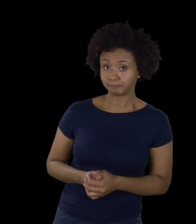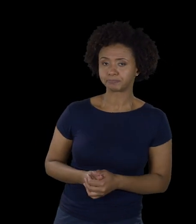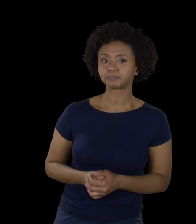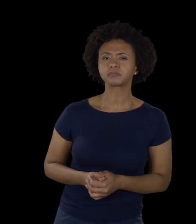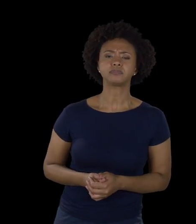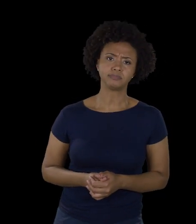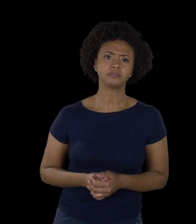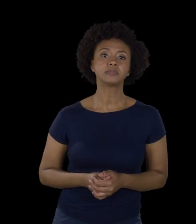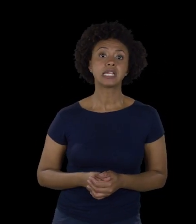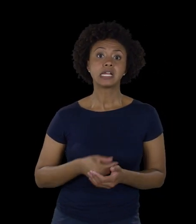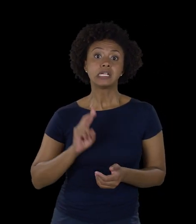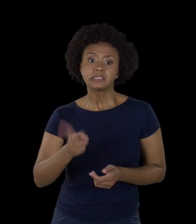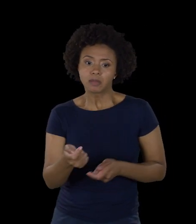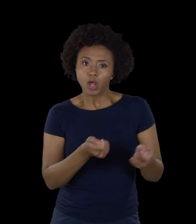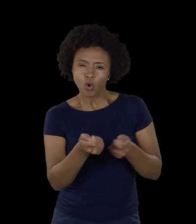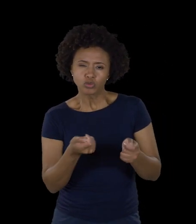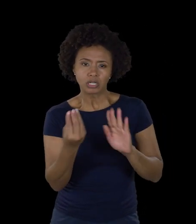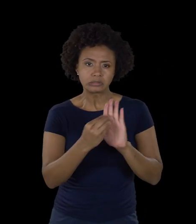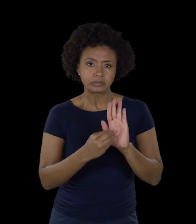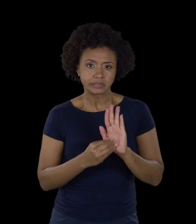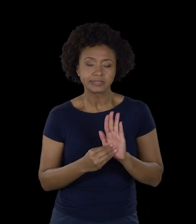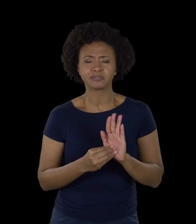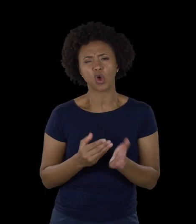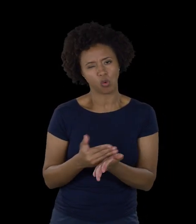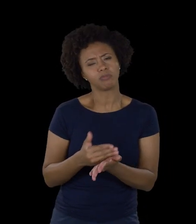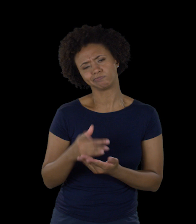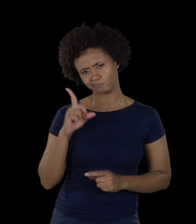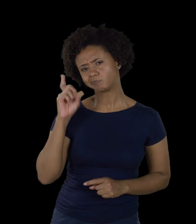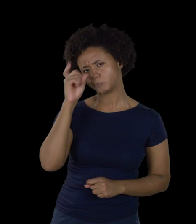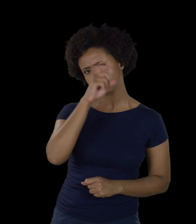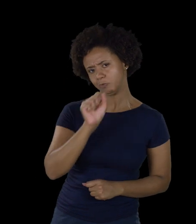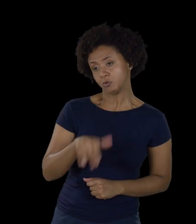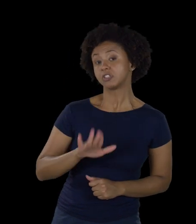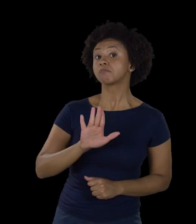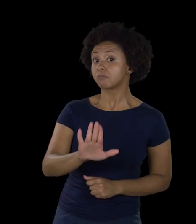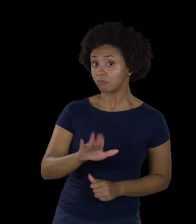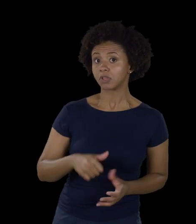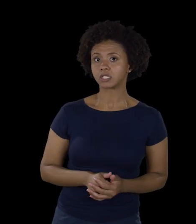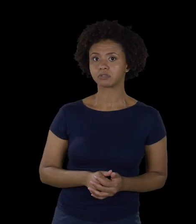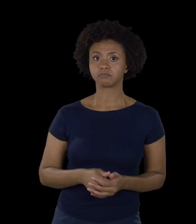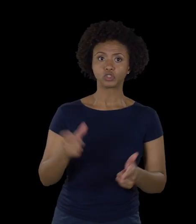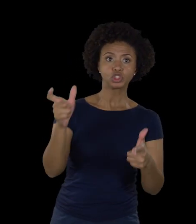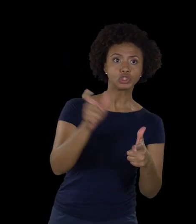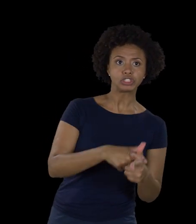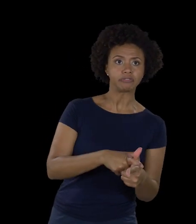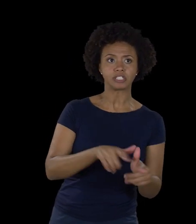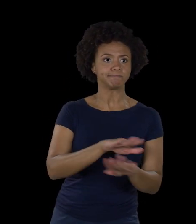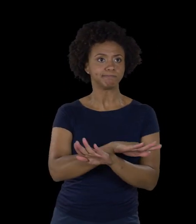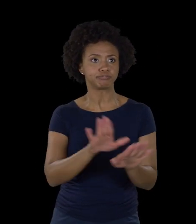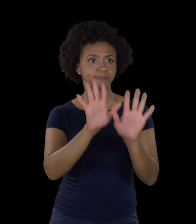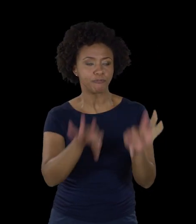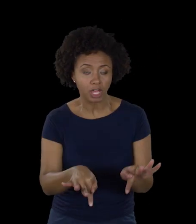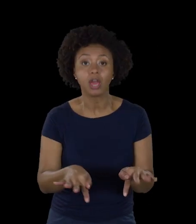esse controle mensal pode ser um pouco difícil, sobretudo no começo, mas eliminar dívidas, ou ao menos conseguir